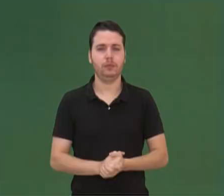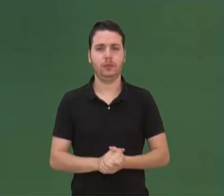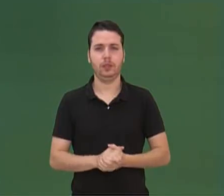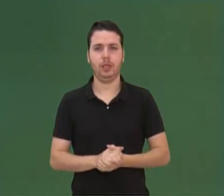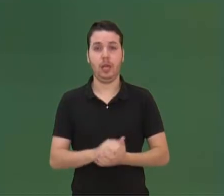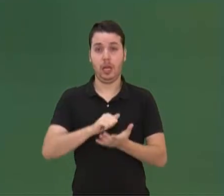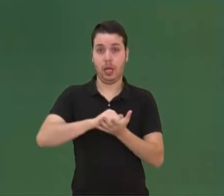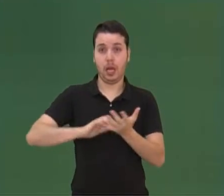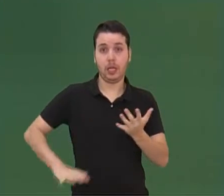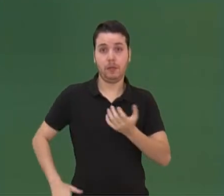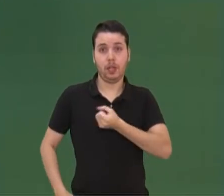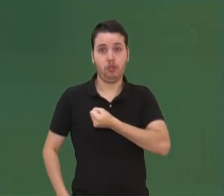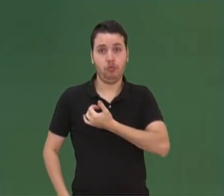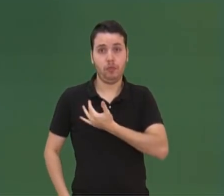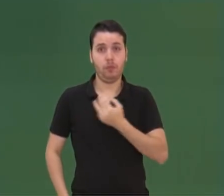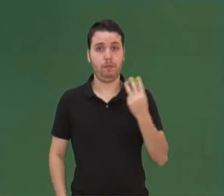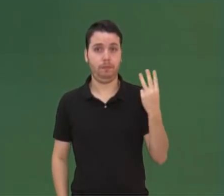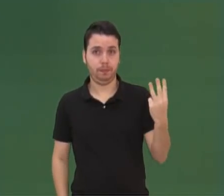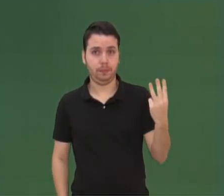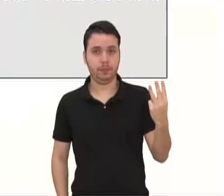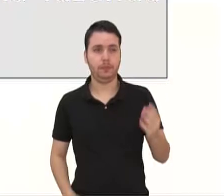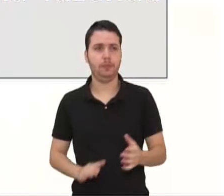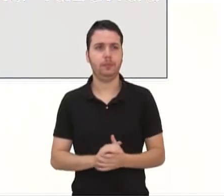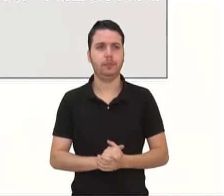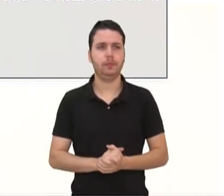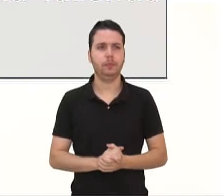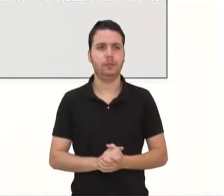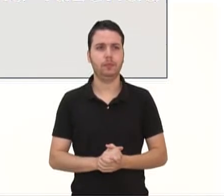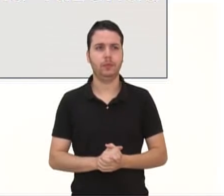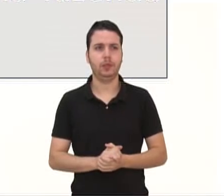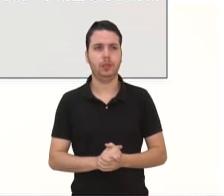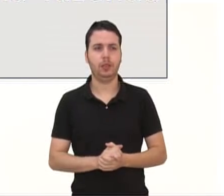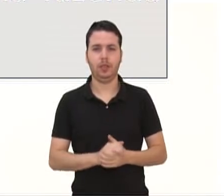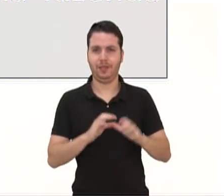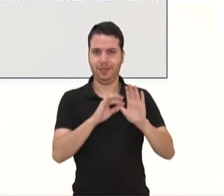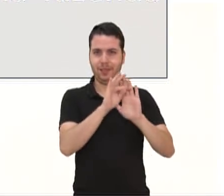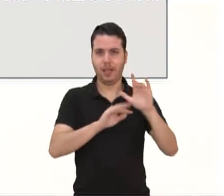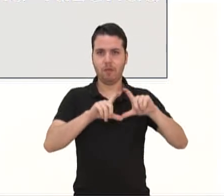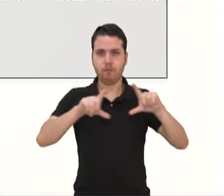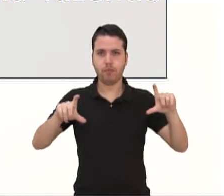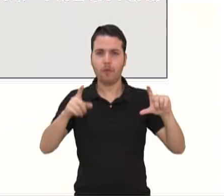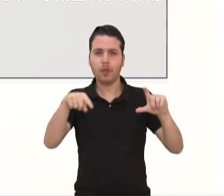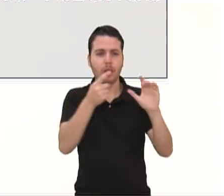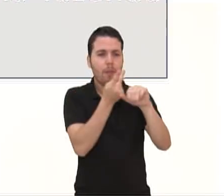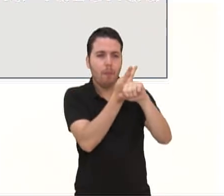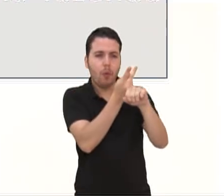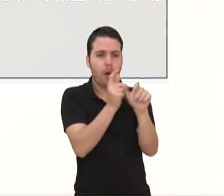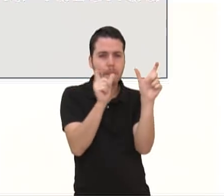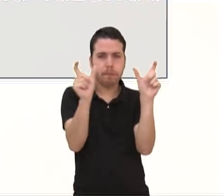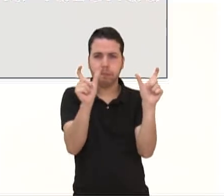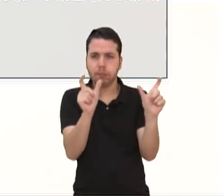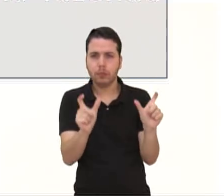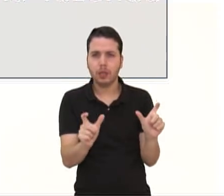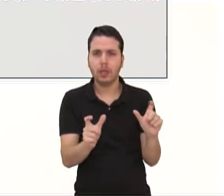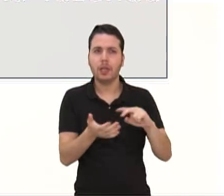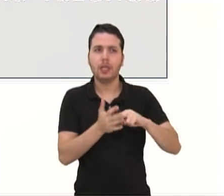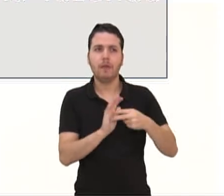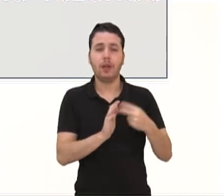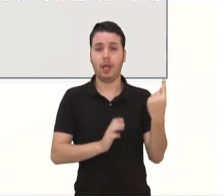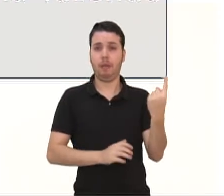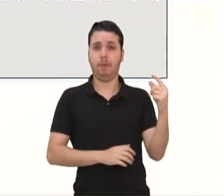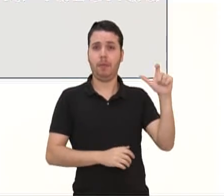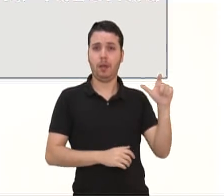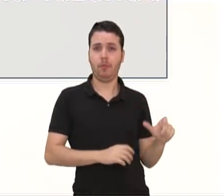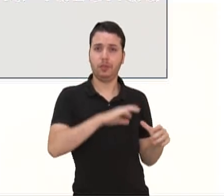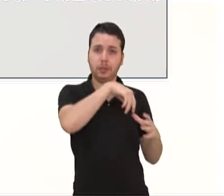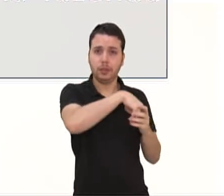Número 3, exercício número 3. Localize as palavras que indicam o uso da primeira pessoa nesse texto